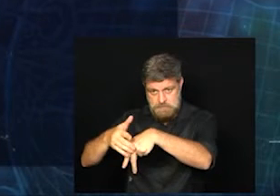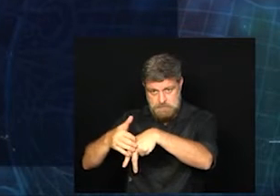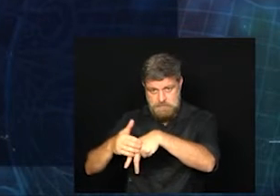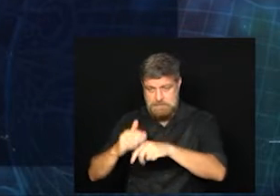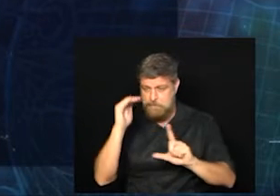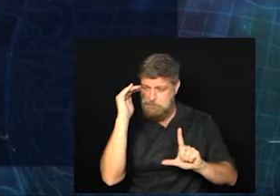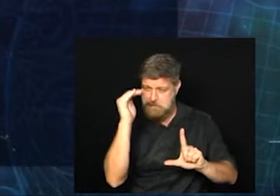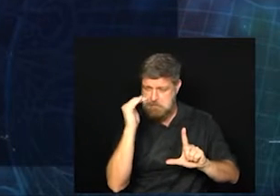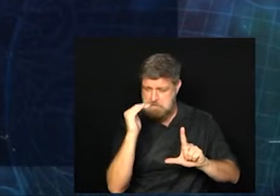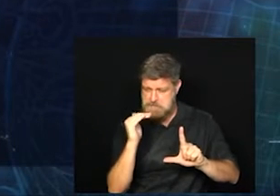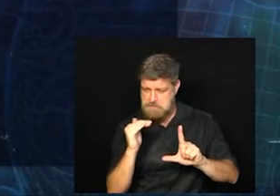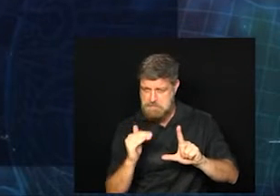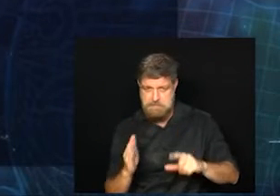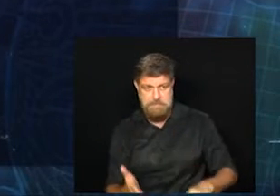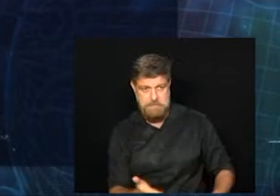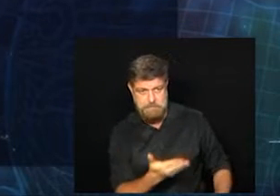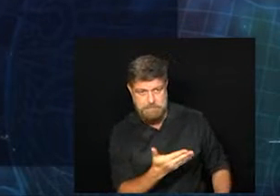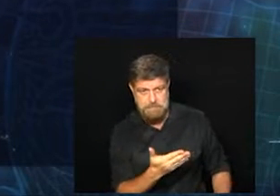29.529, Americana